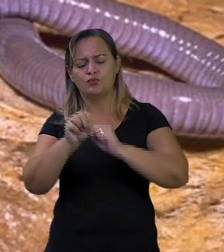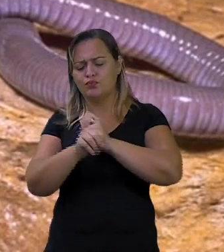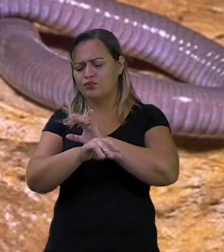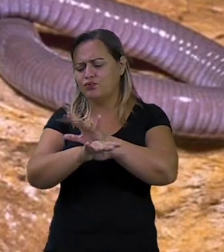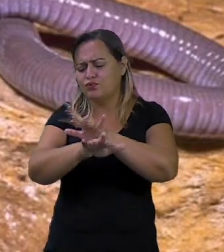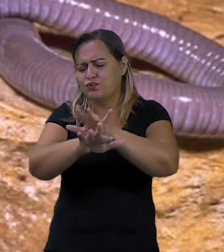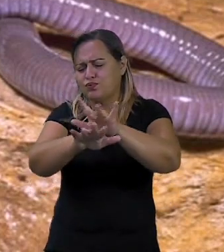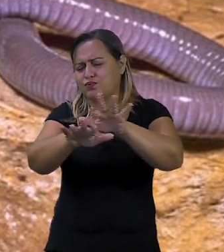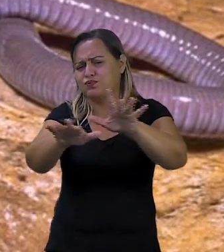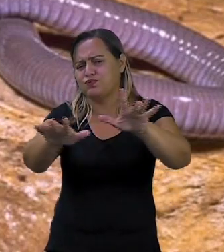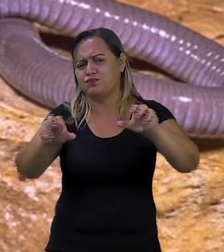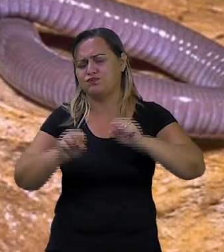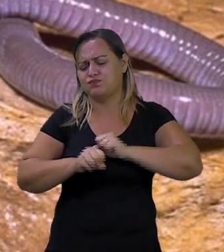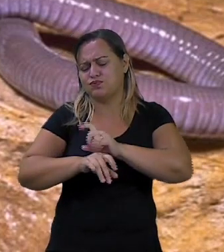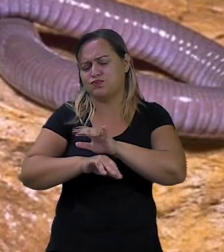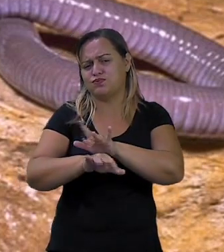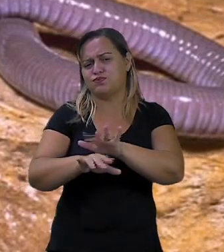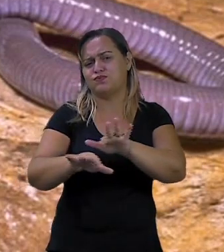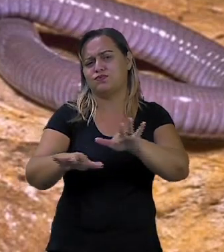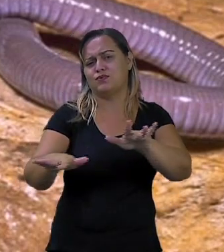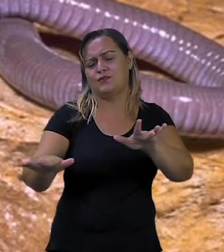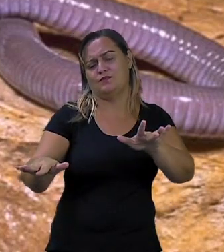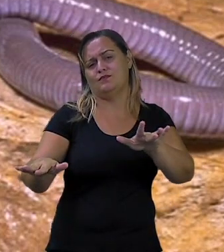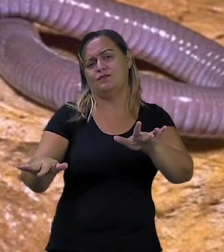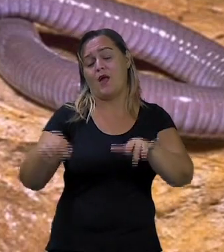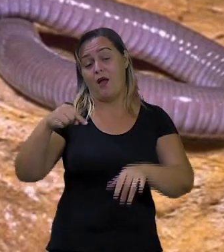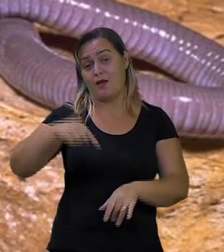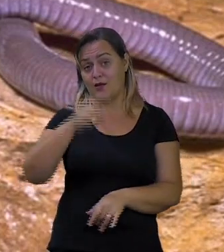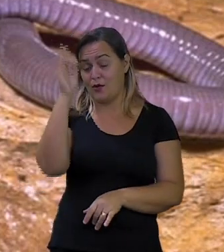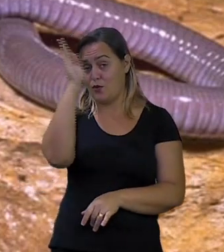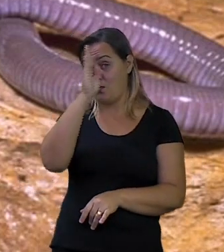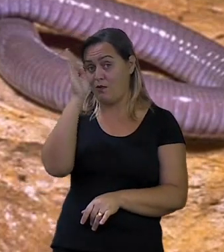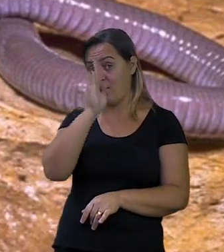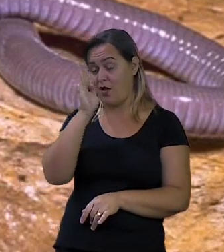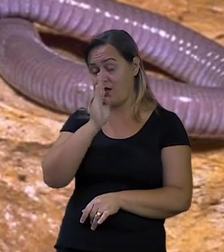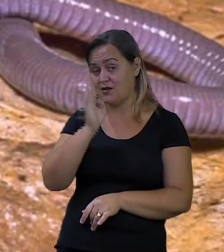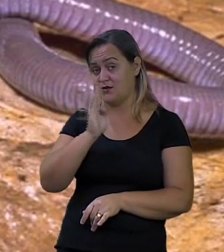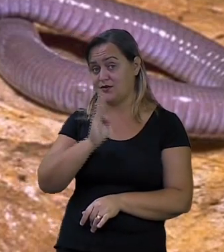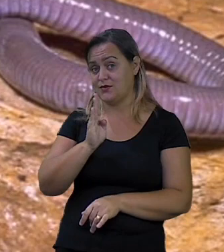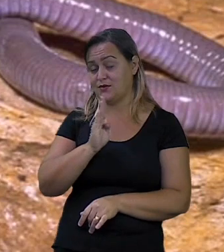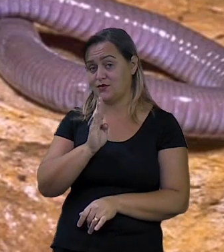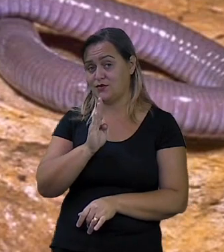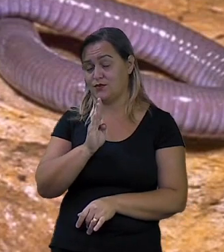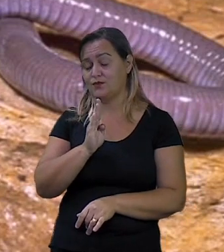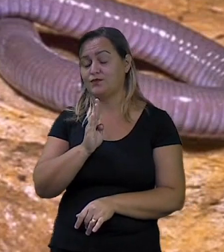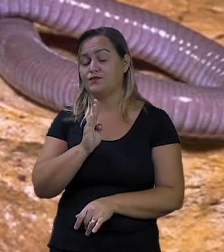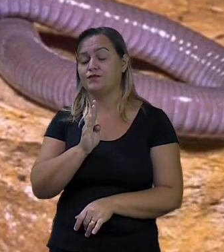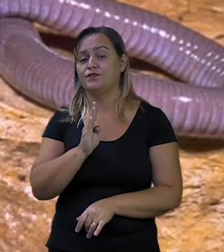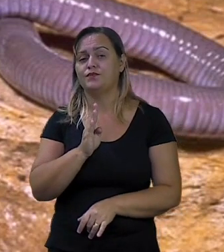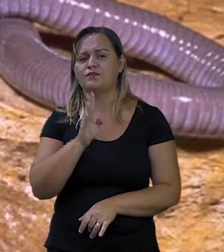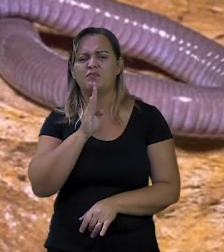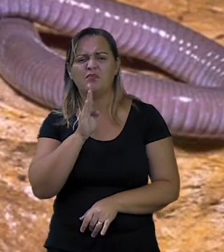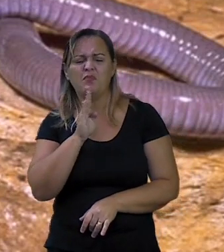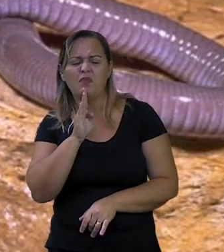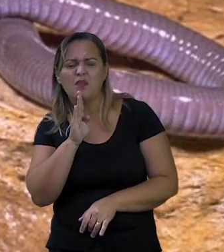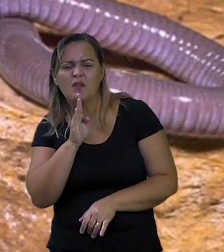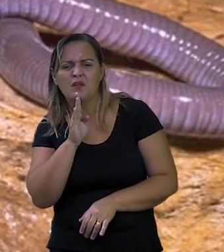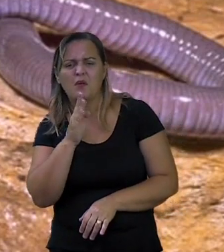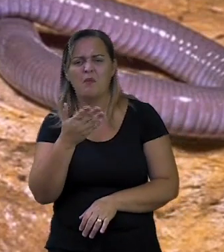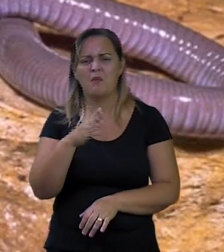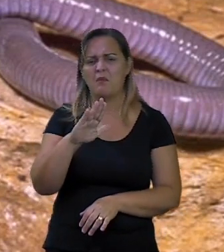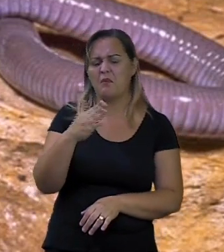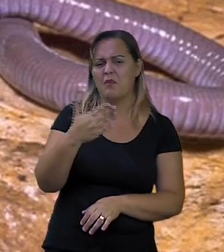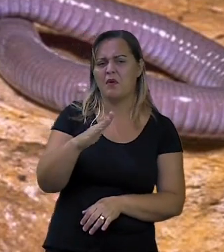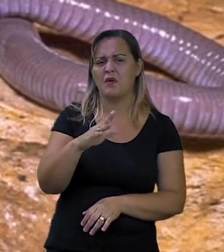várias famílias no Brasil são atualmente e conhecidos aproximadamente